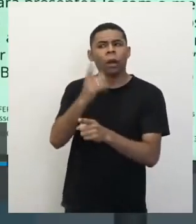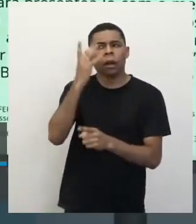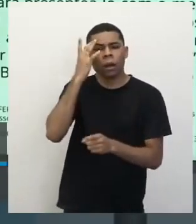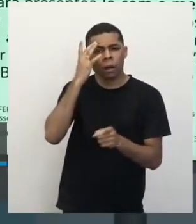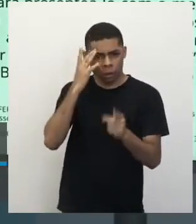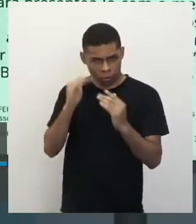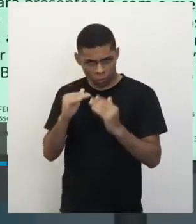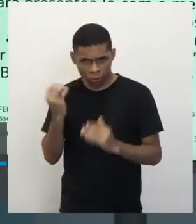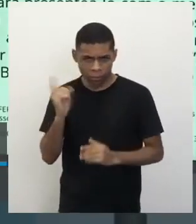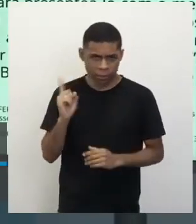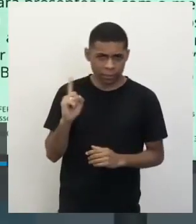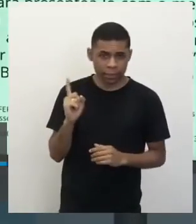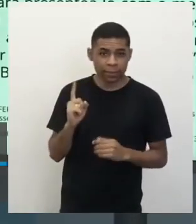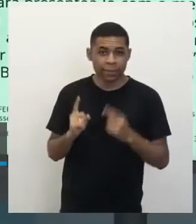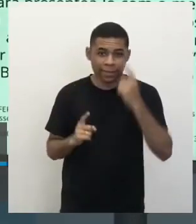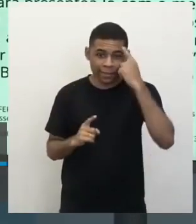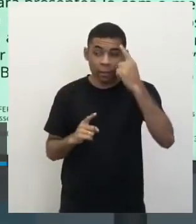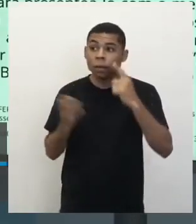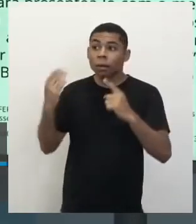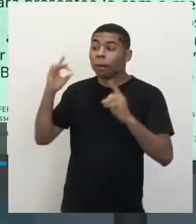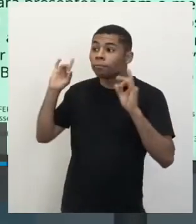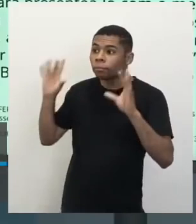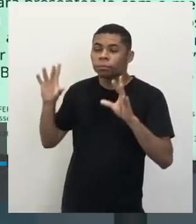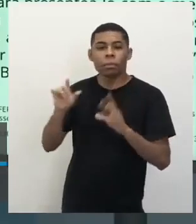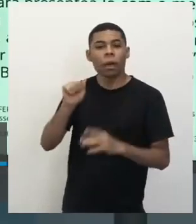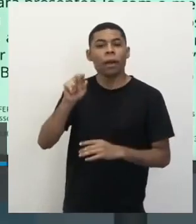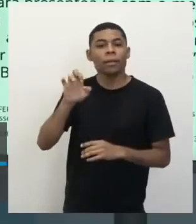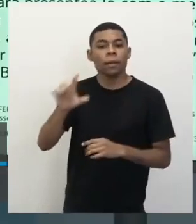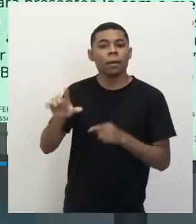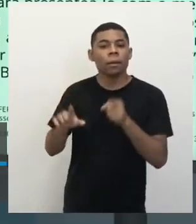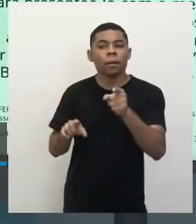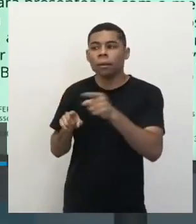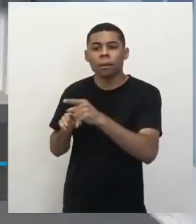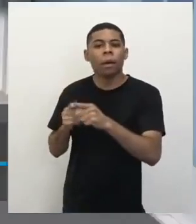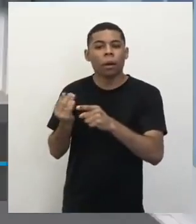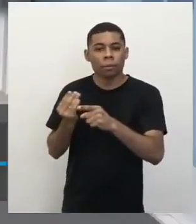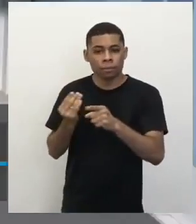acharam dessa situação específica aí que ocorreu com o Adriel. Então, vamos lá.